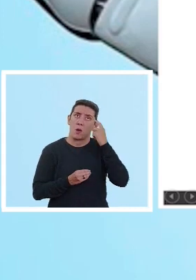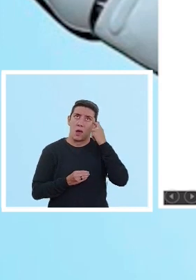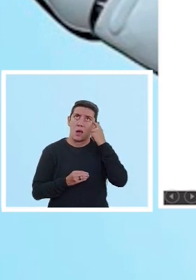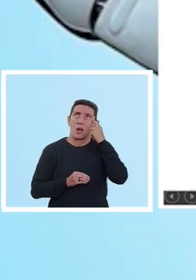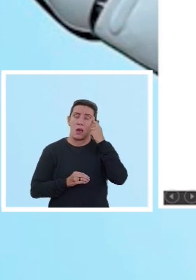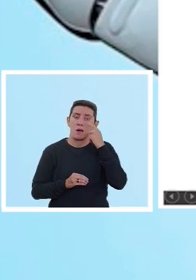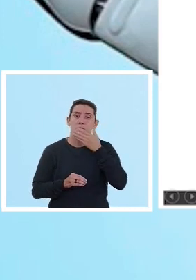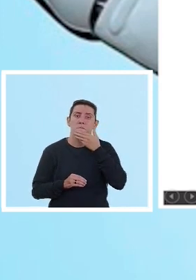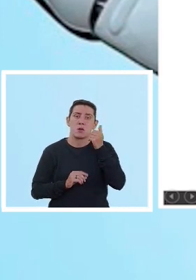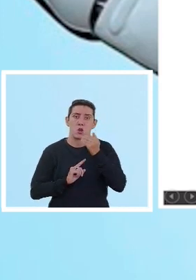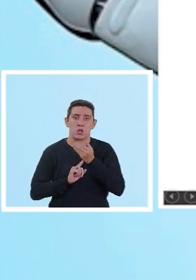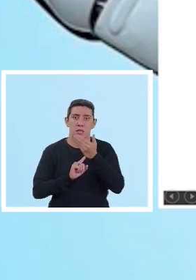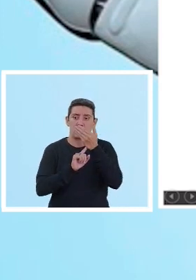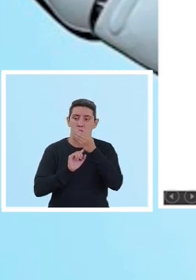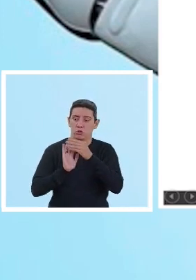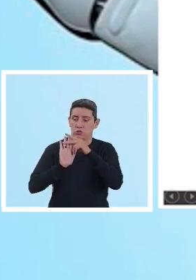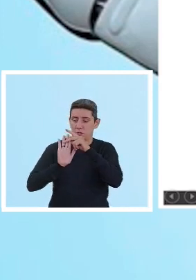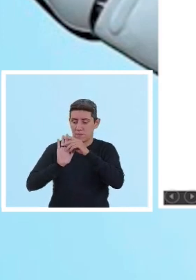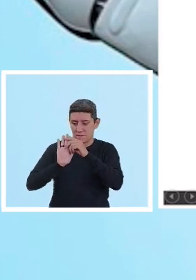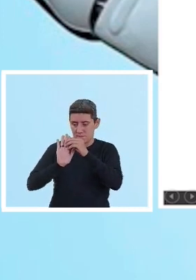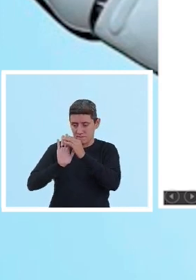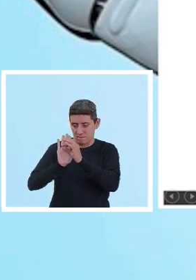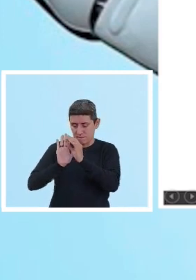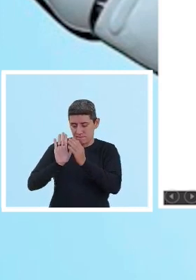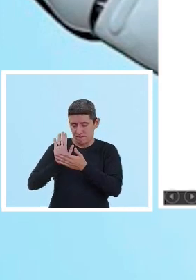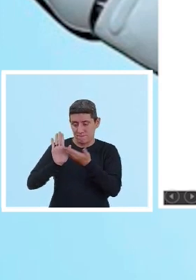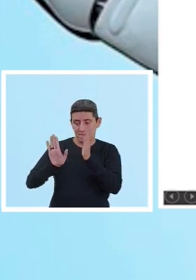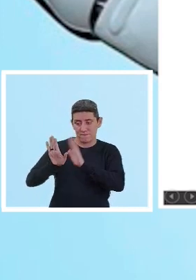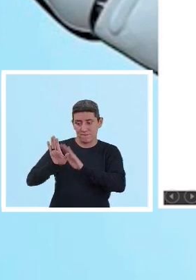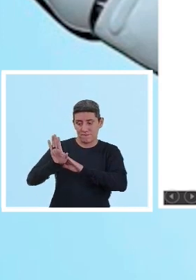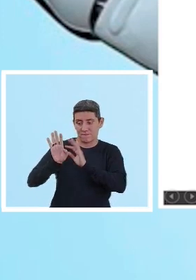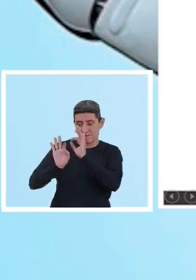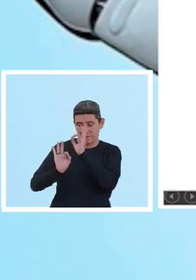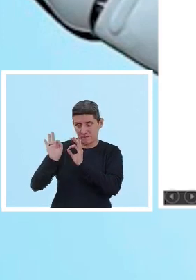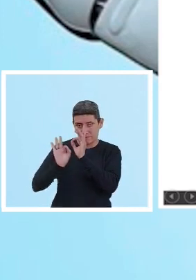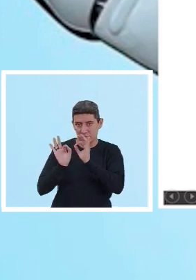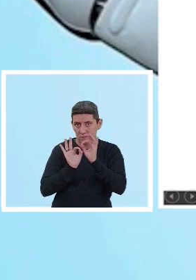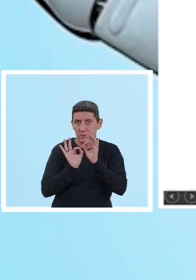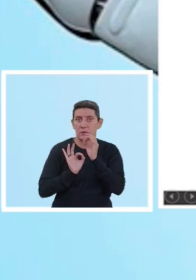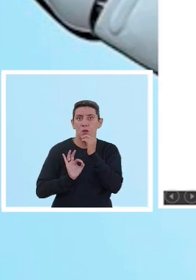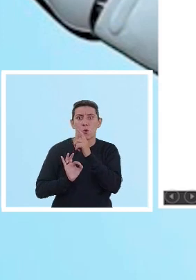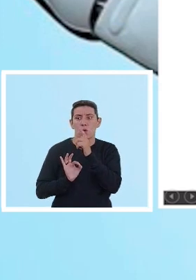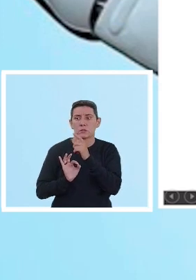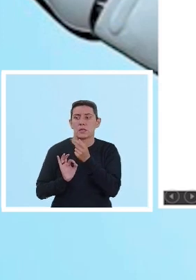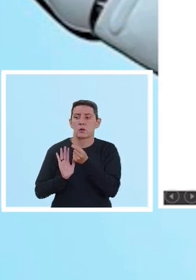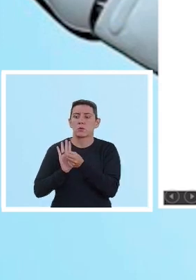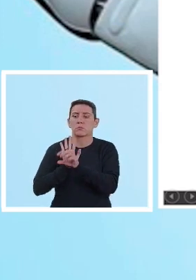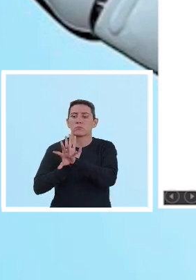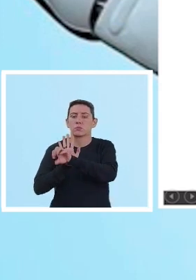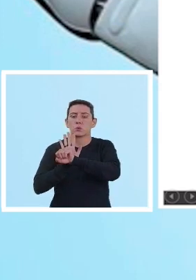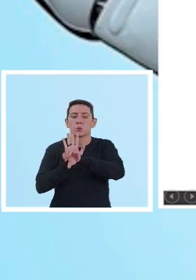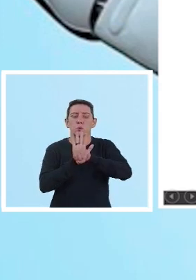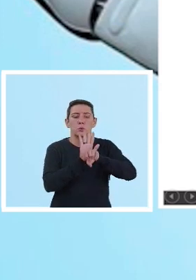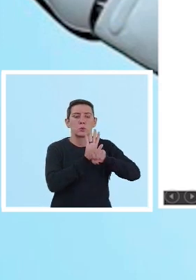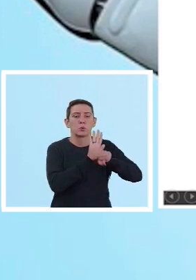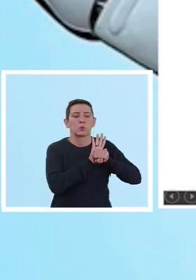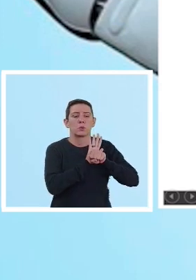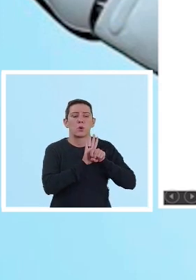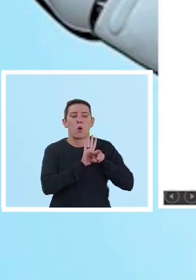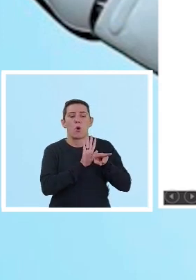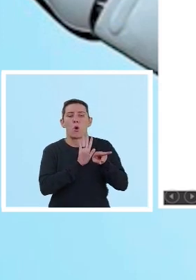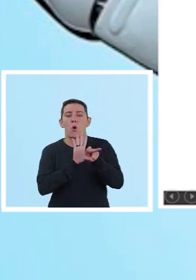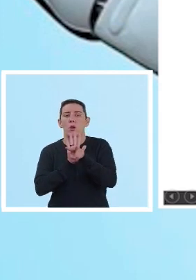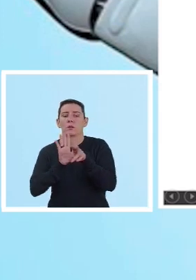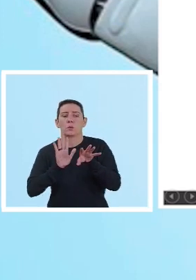a visão computacional inteligência artificial em que nós fizemos essa Contagem volumétrica através de imagens